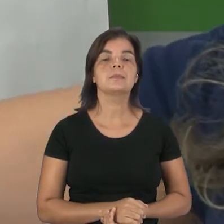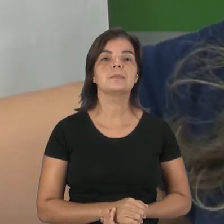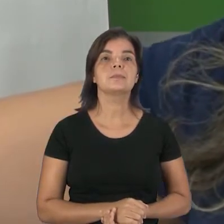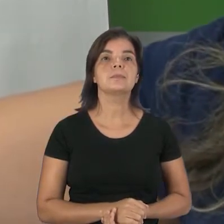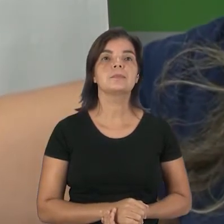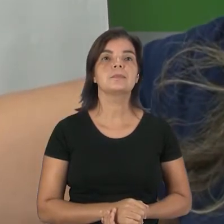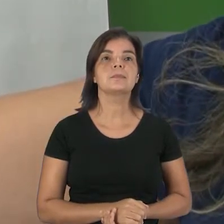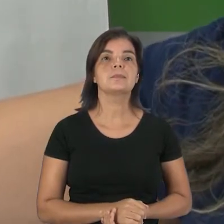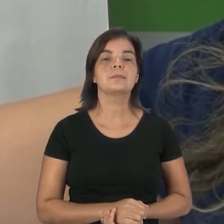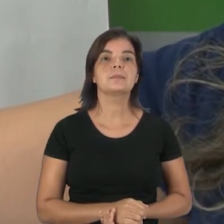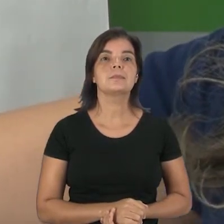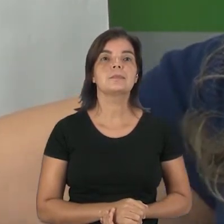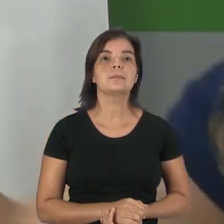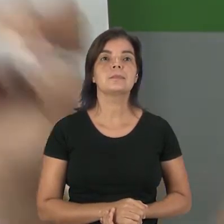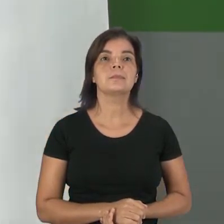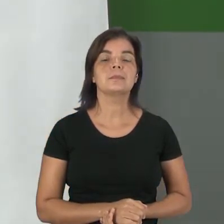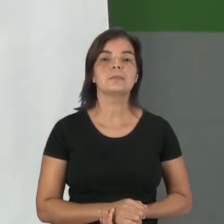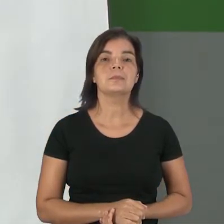4,